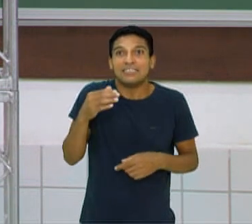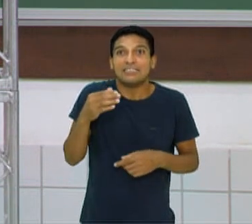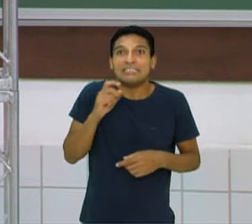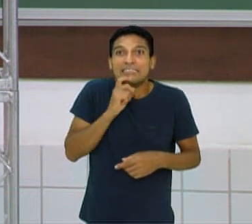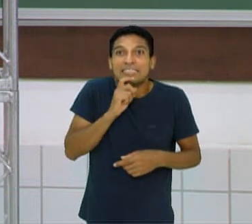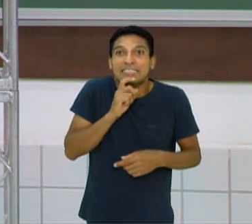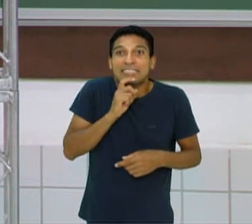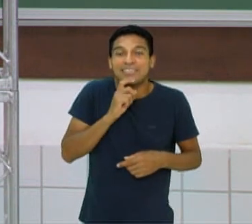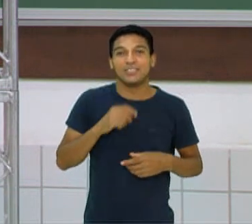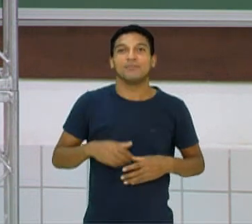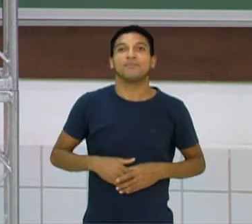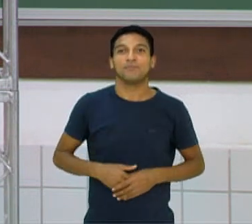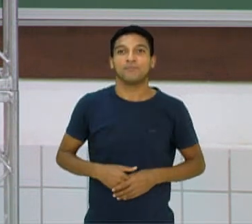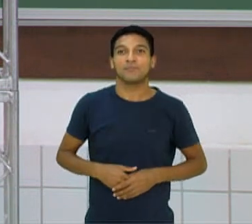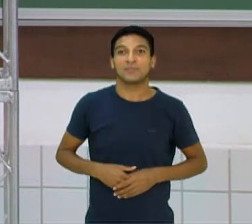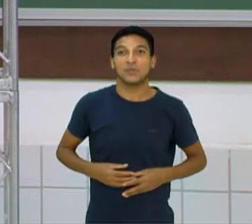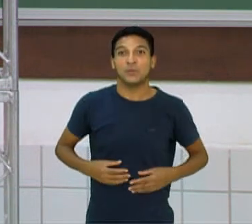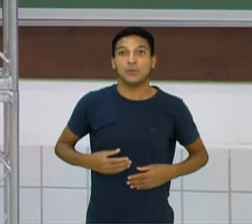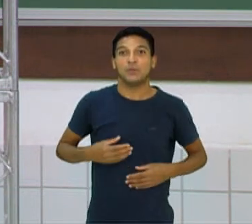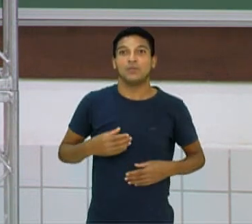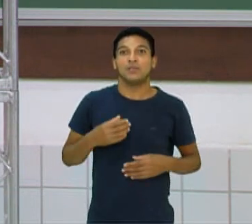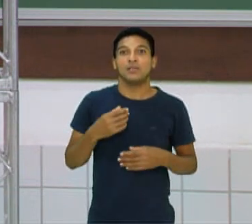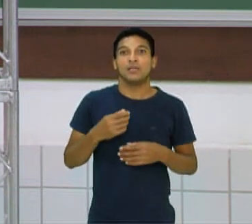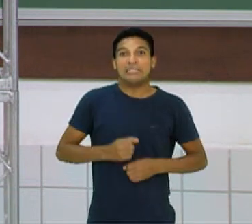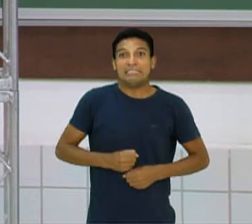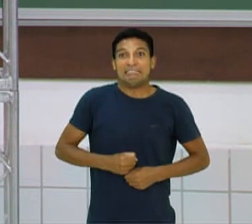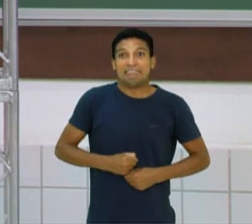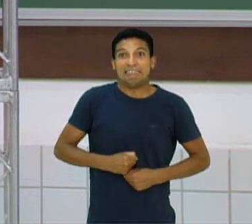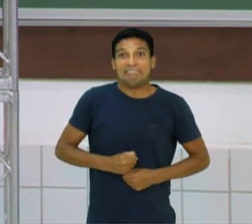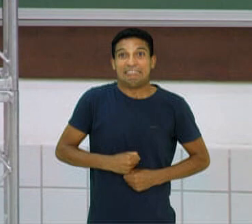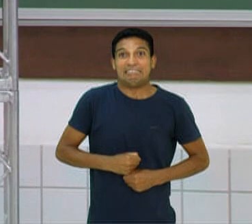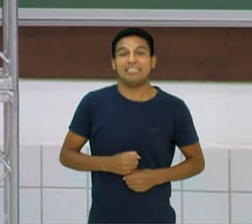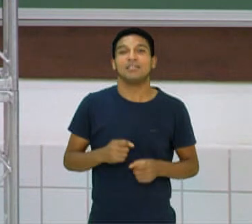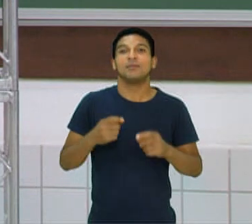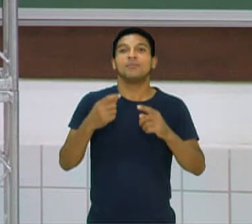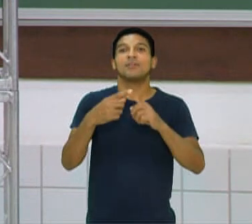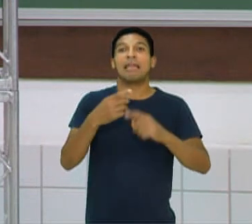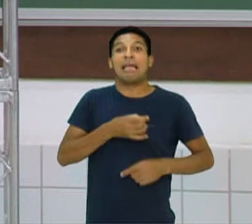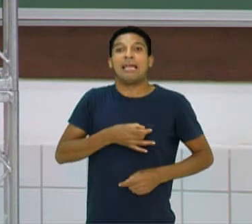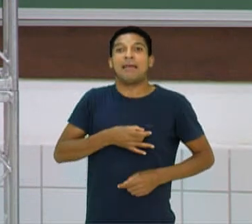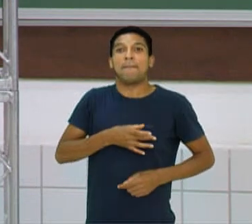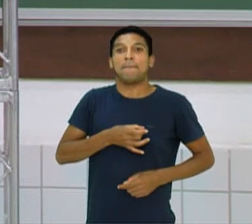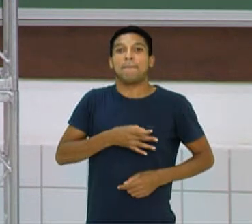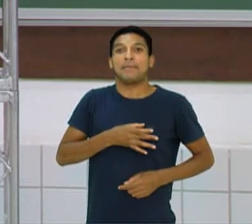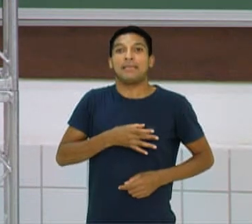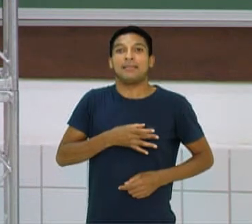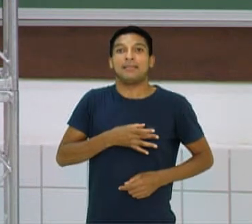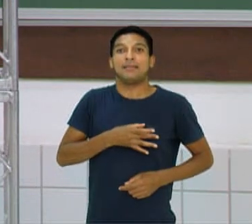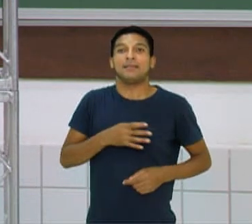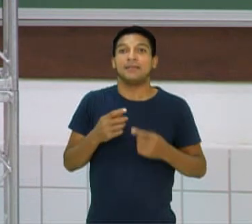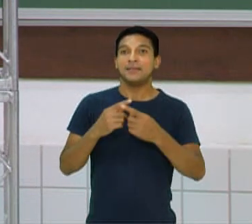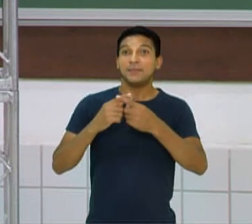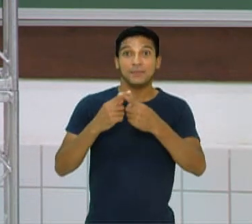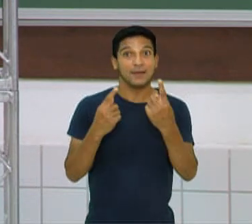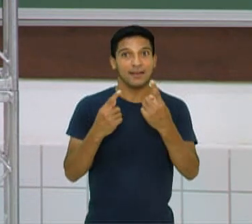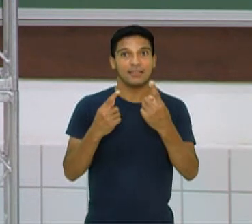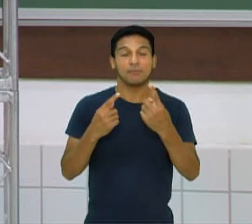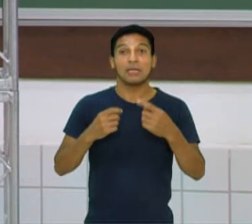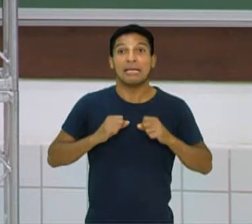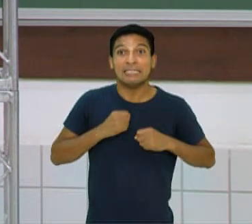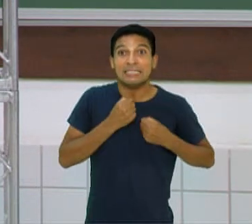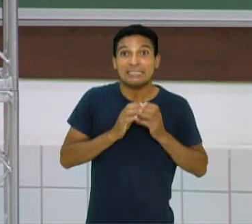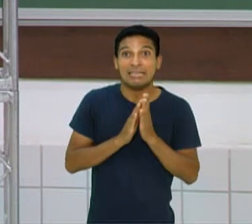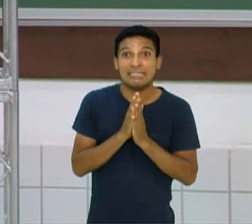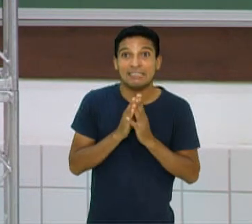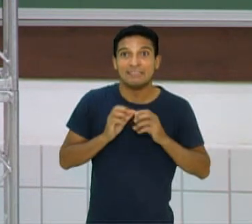barriga, normalmente, a gente relaciona ao medo, mas na verdade, esse friozinho na barriga é a